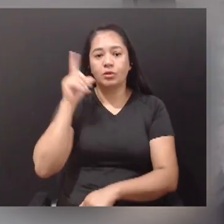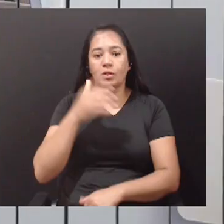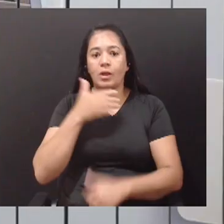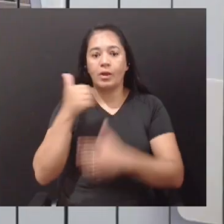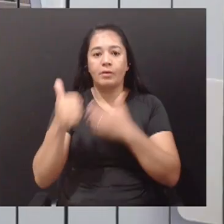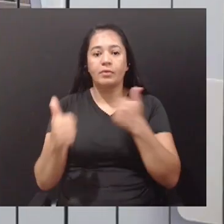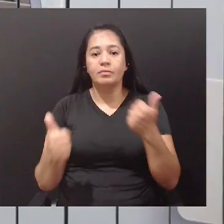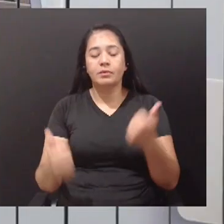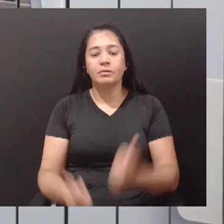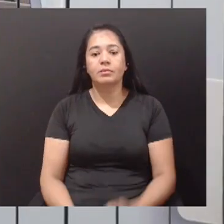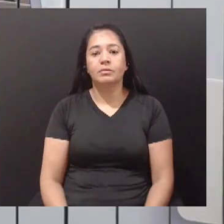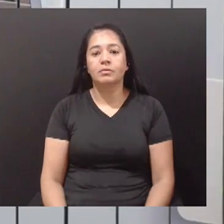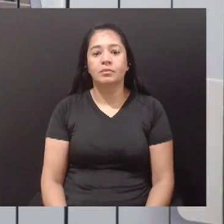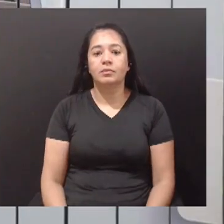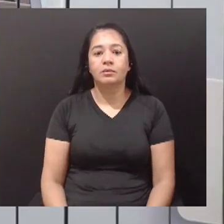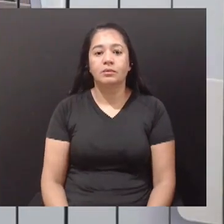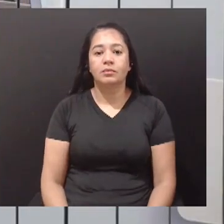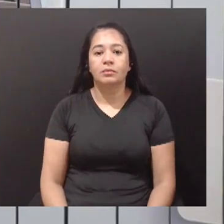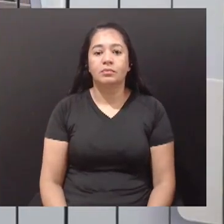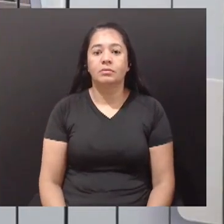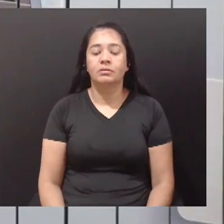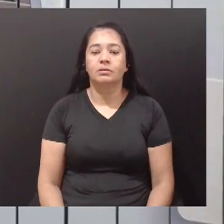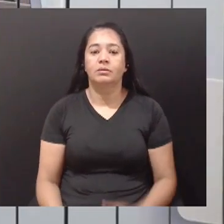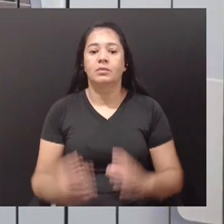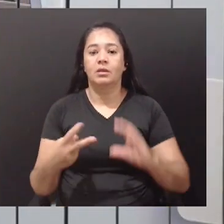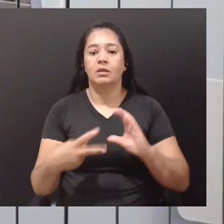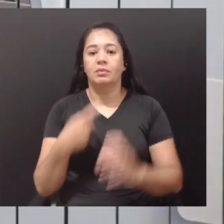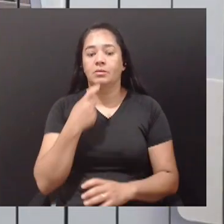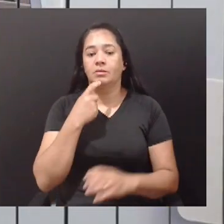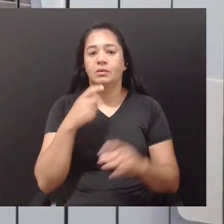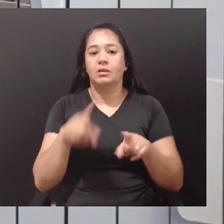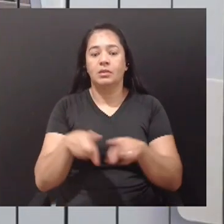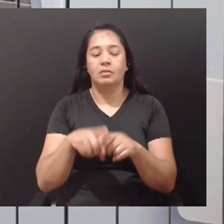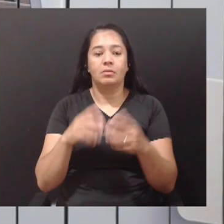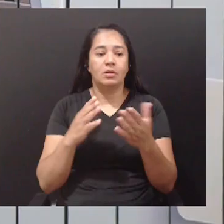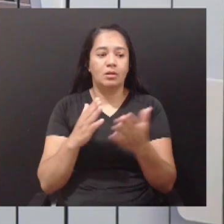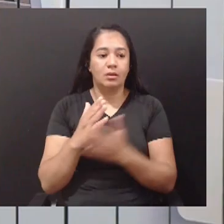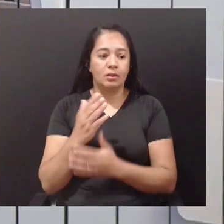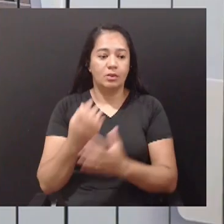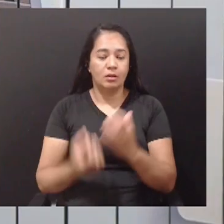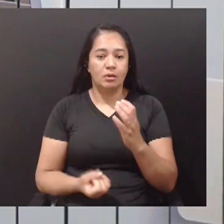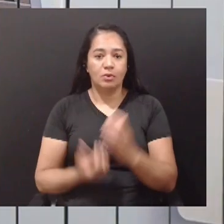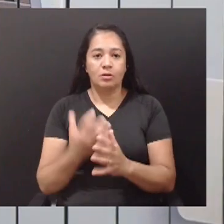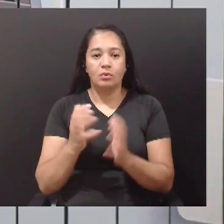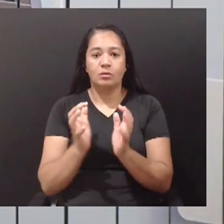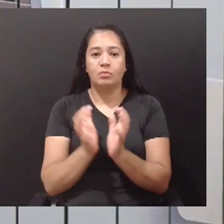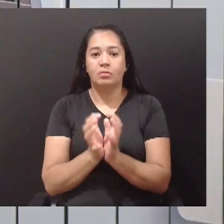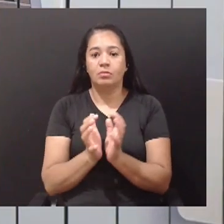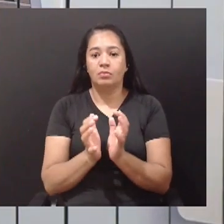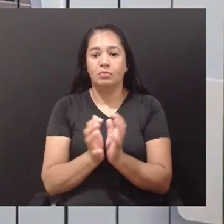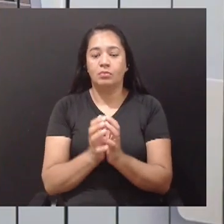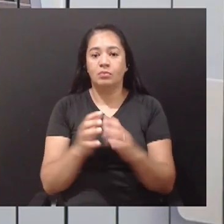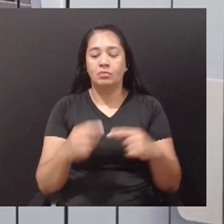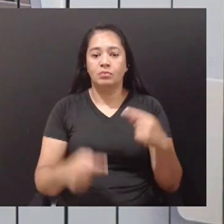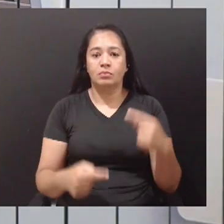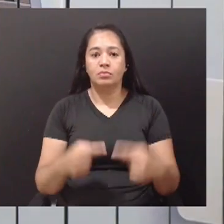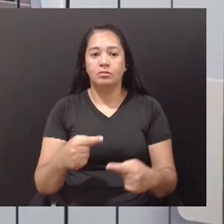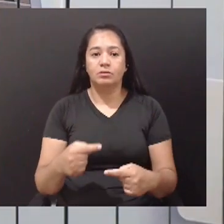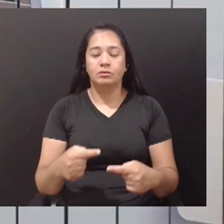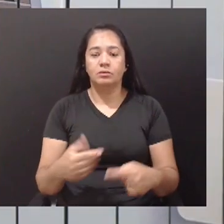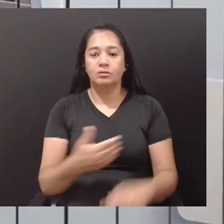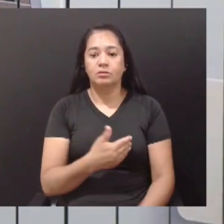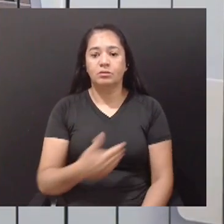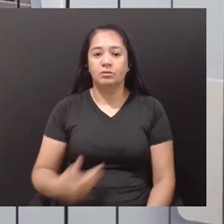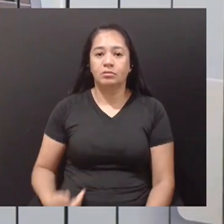significativa. Câmara de Campinas também aprova a criação da Frente Parlamentar, que vai discutir políticas públicas para